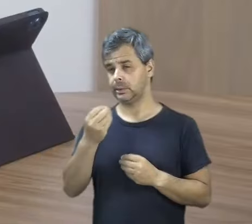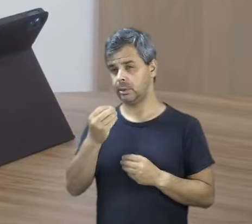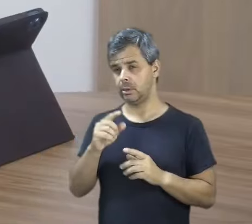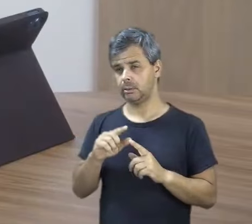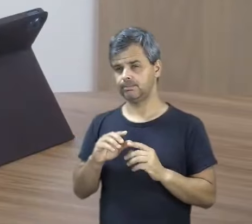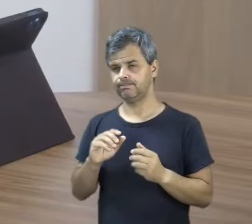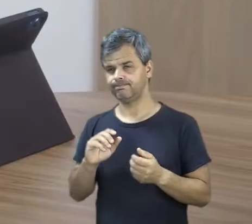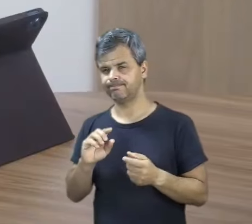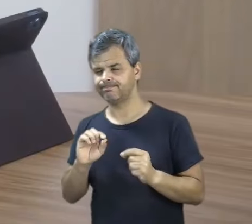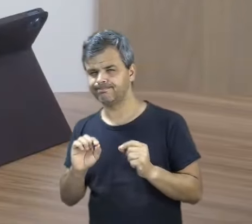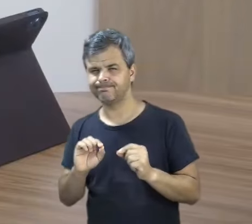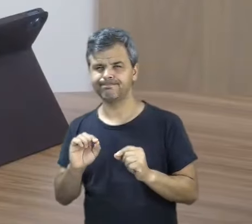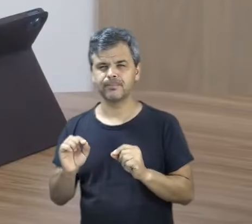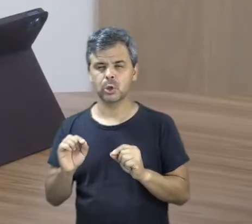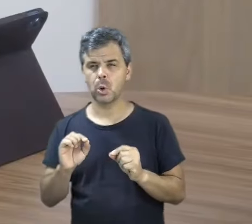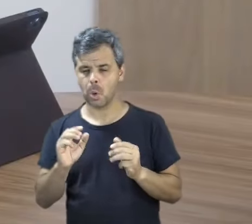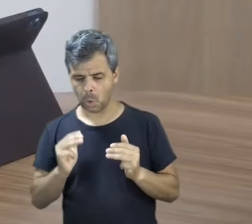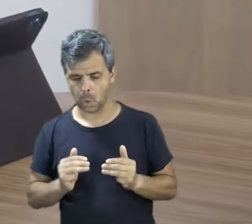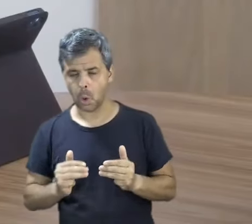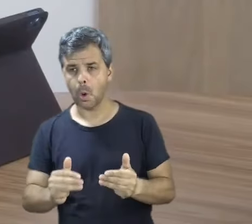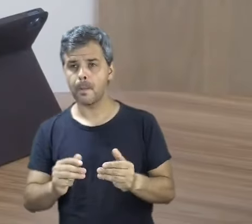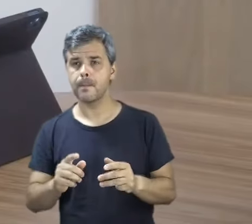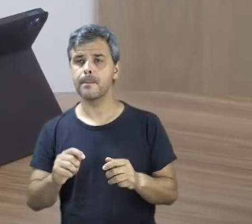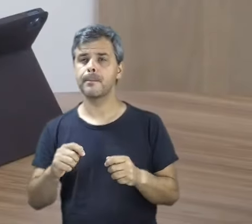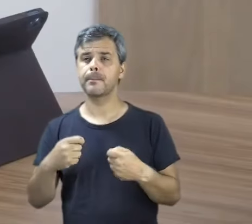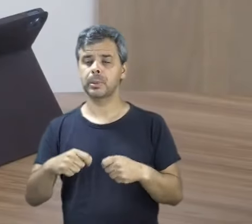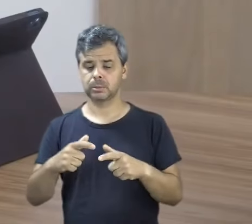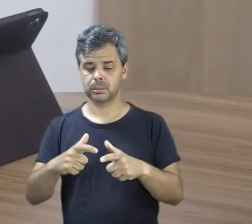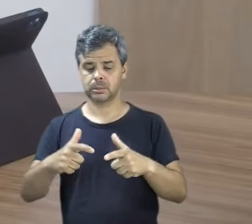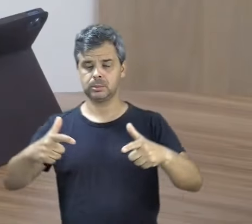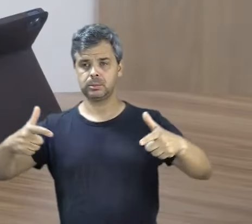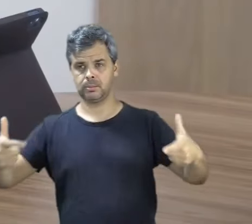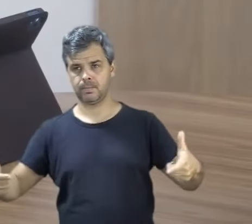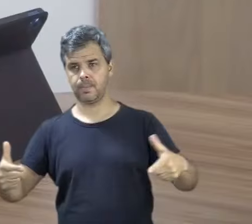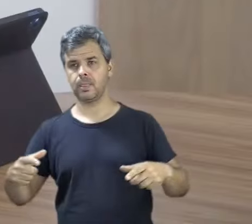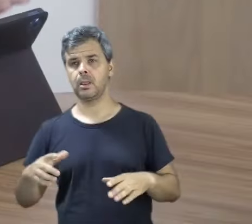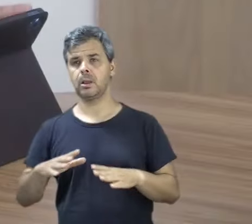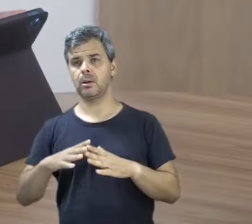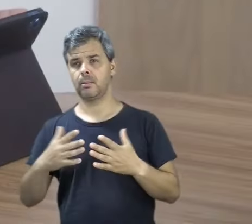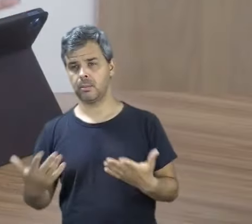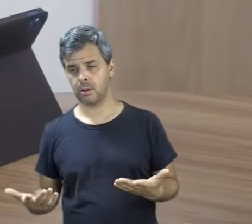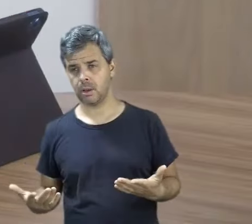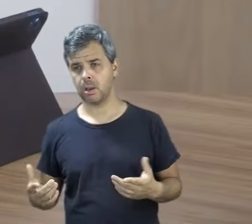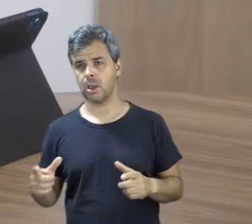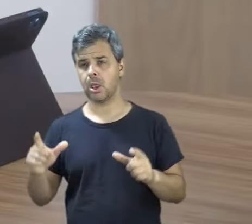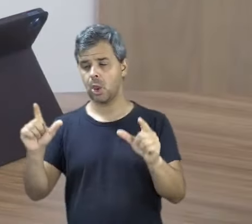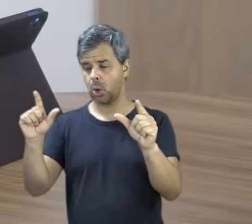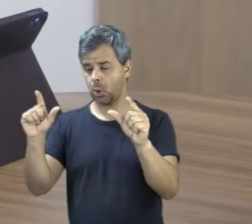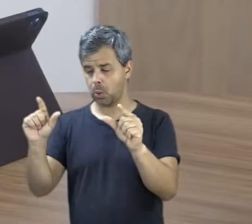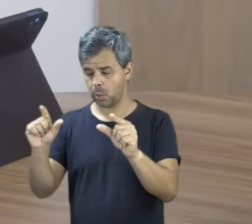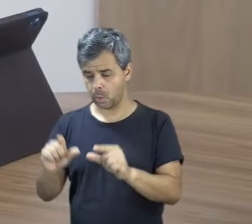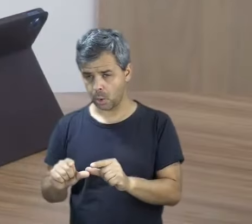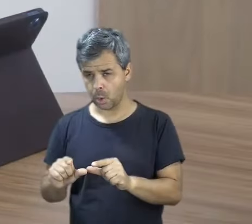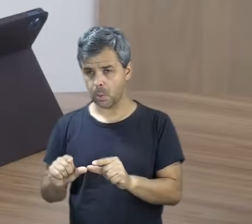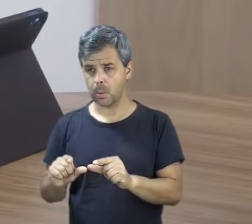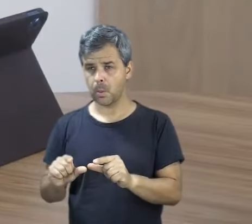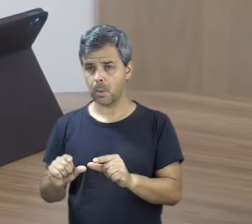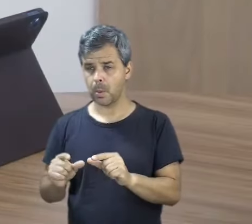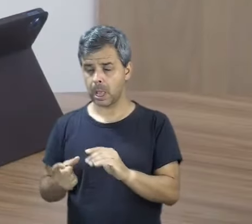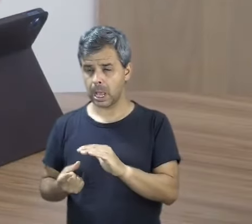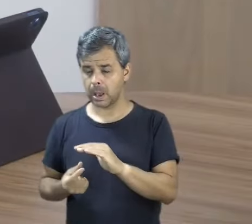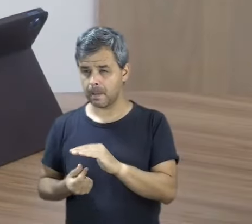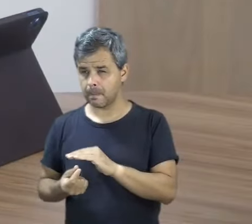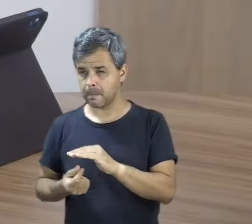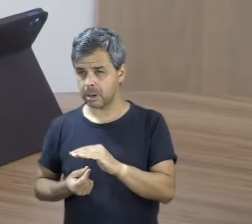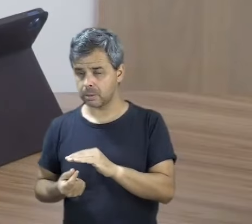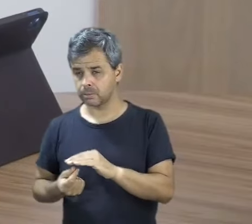que é um ministério que precisa ser mais ampliado. Né? Então, é um orçamento com é